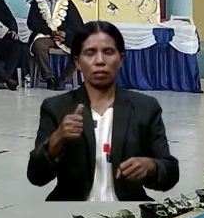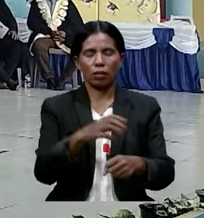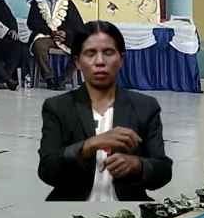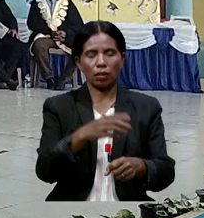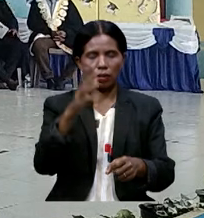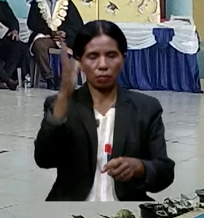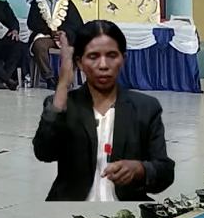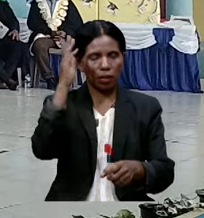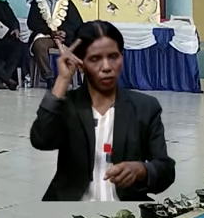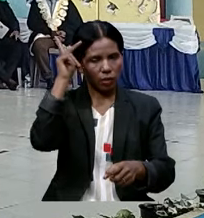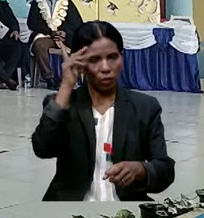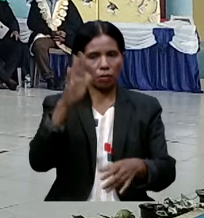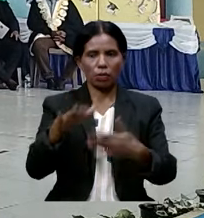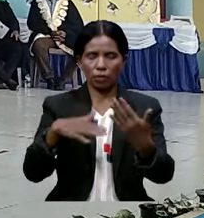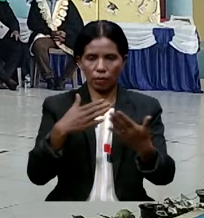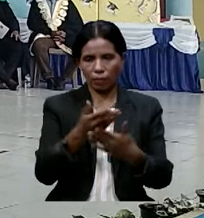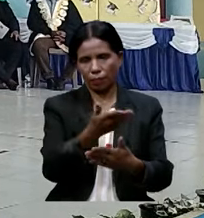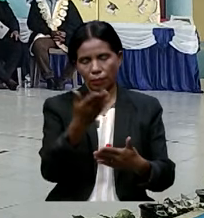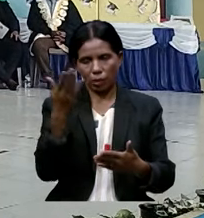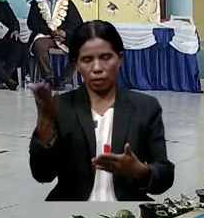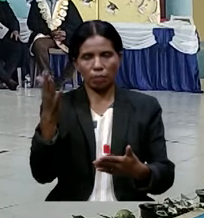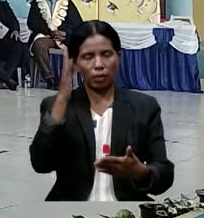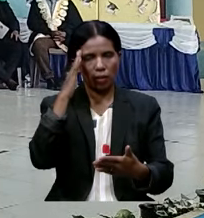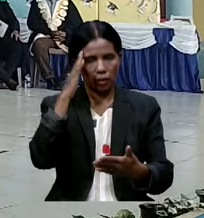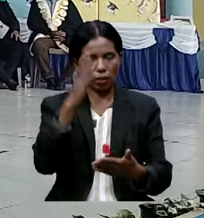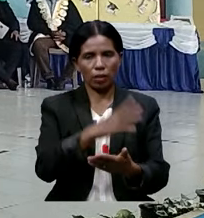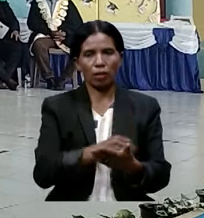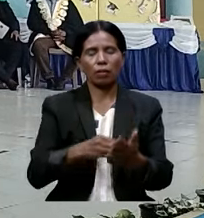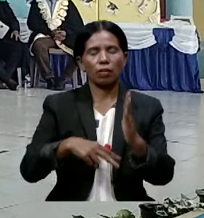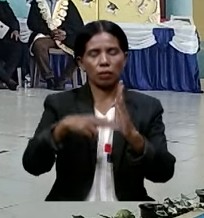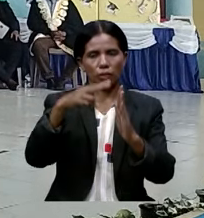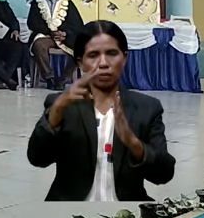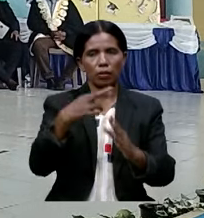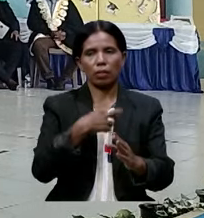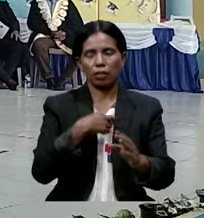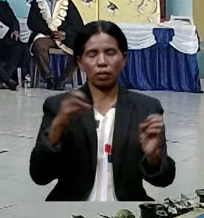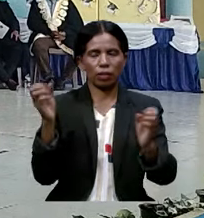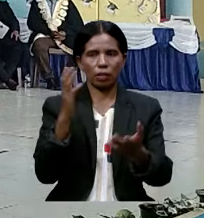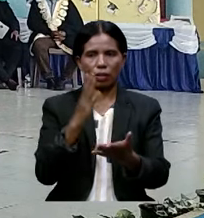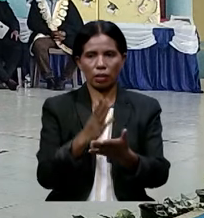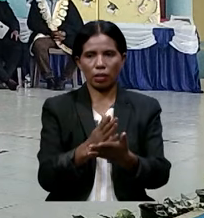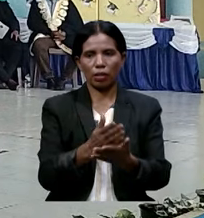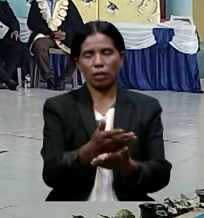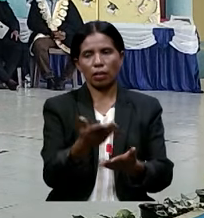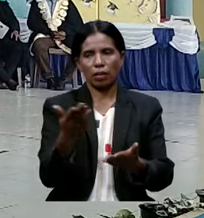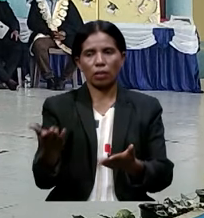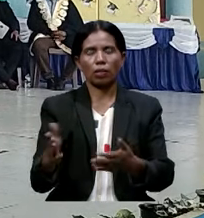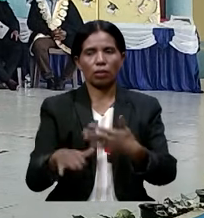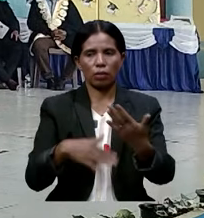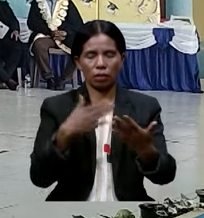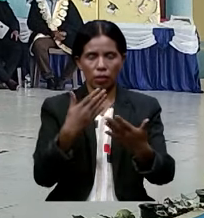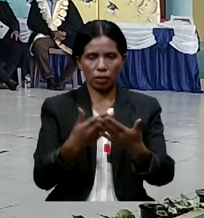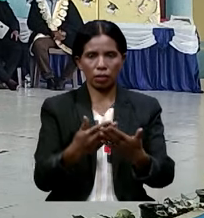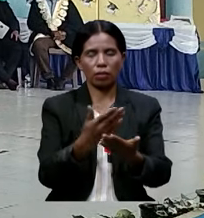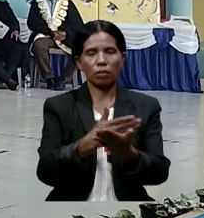conhecimento sida imine qualificação ne rasik la hapara maybe ponto de